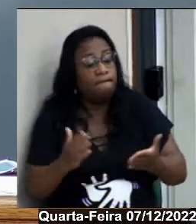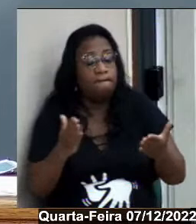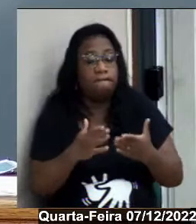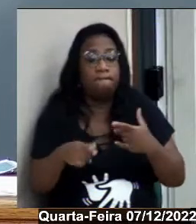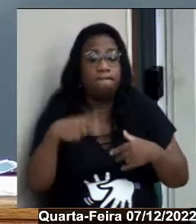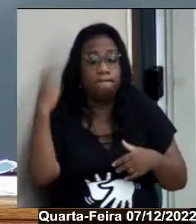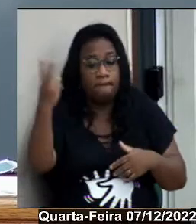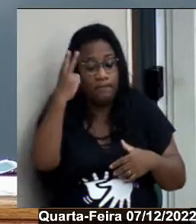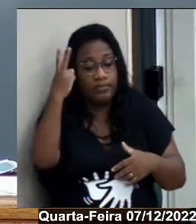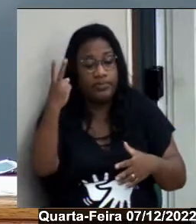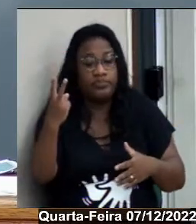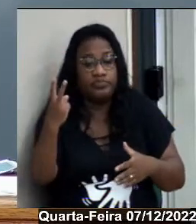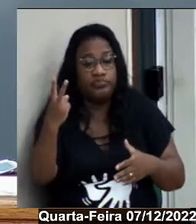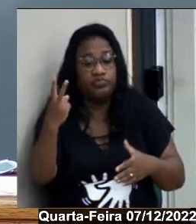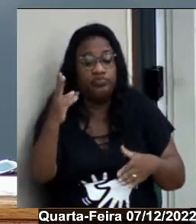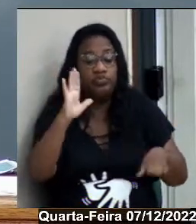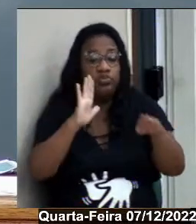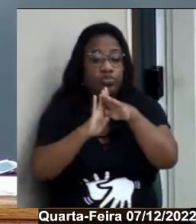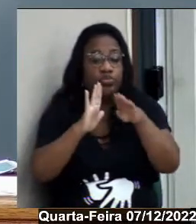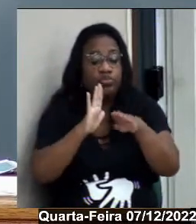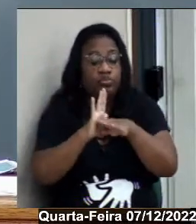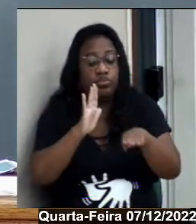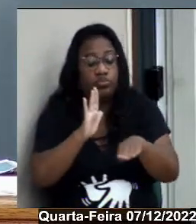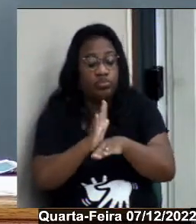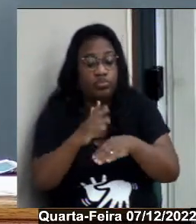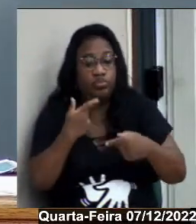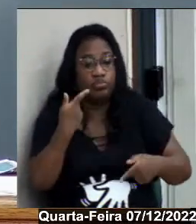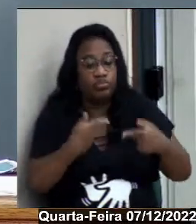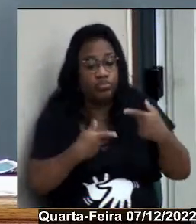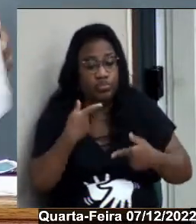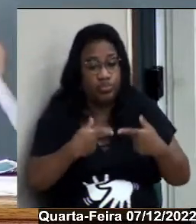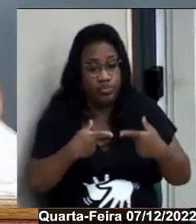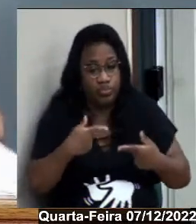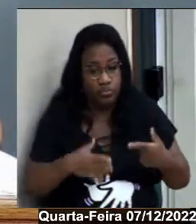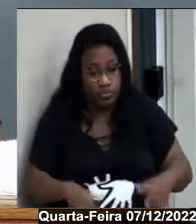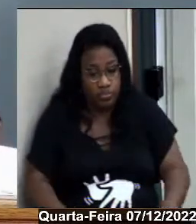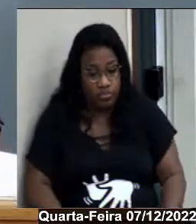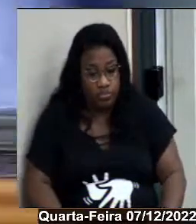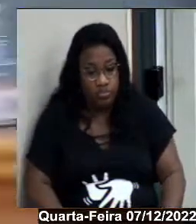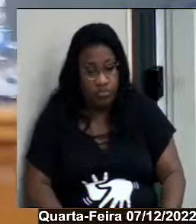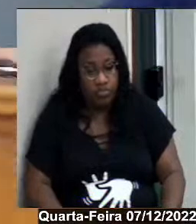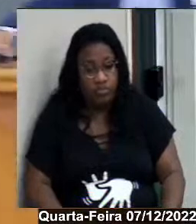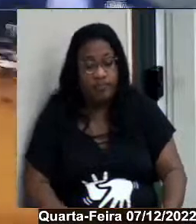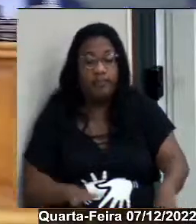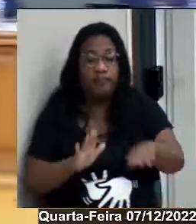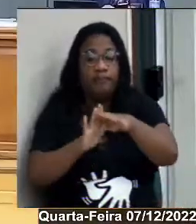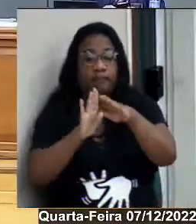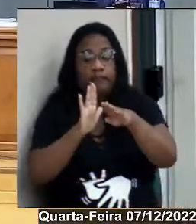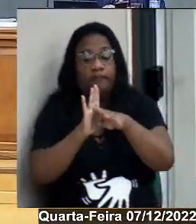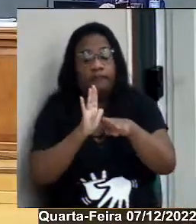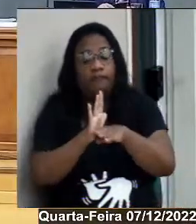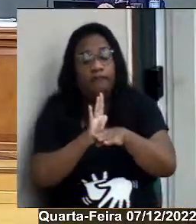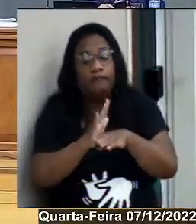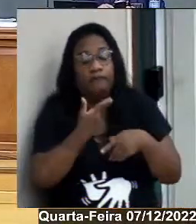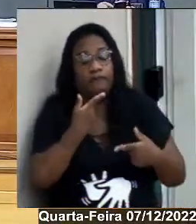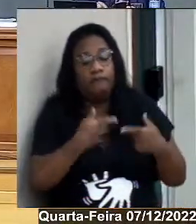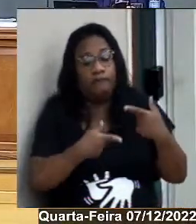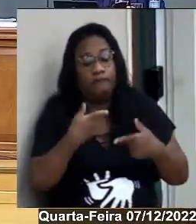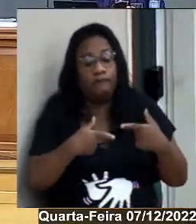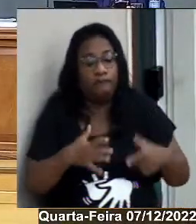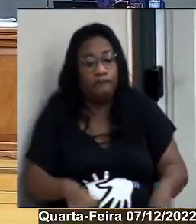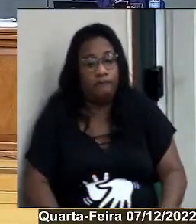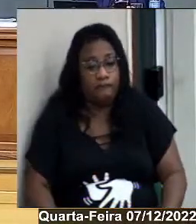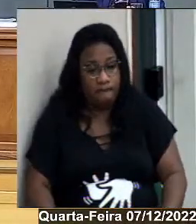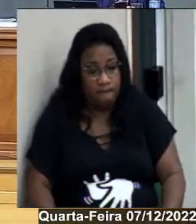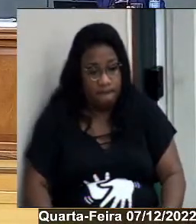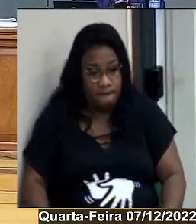sua valorização profissional. O projeto está em discussão, presidente. O projeto de lei complementar número